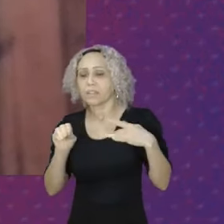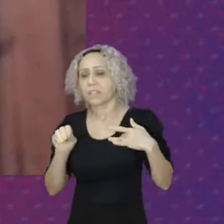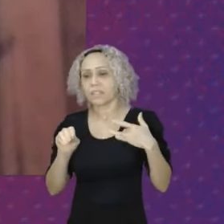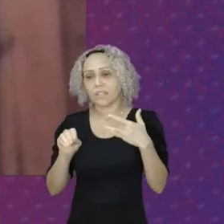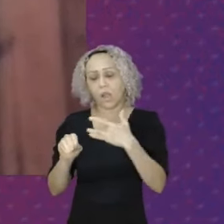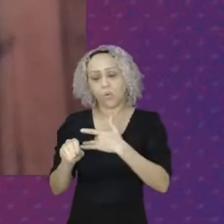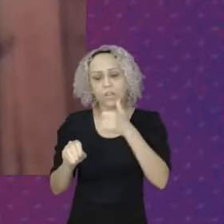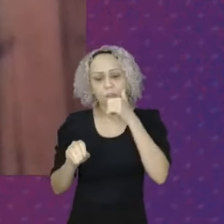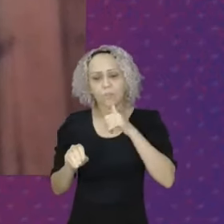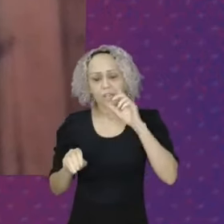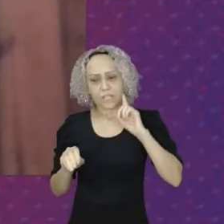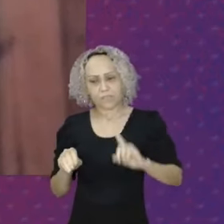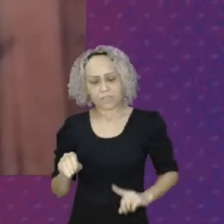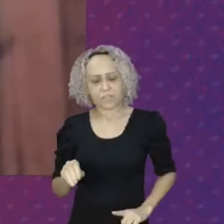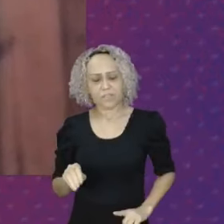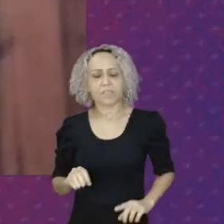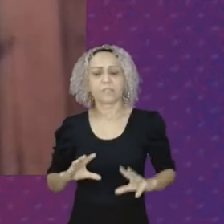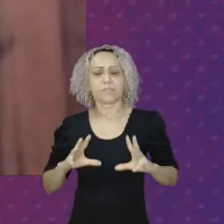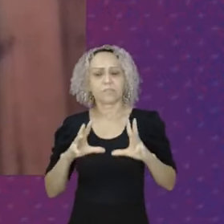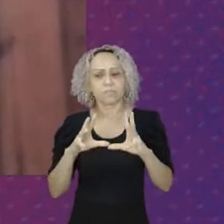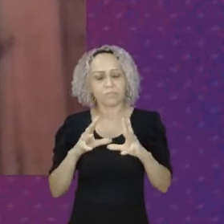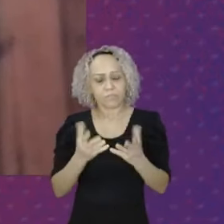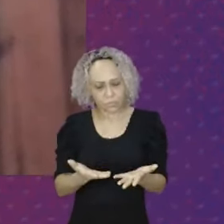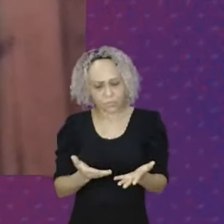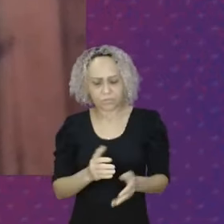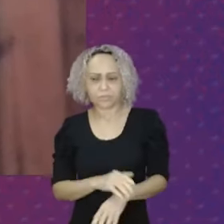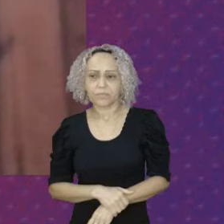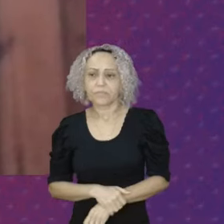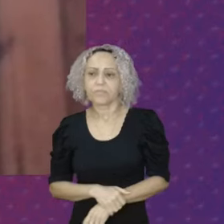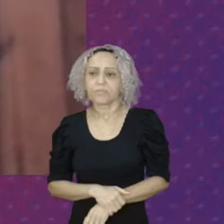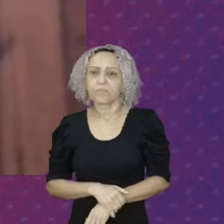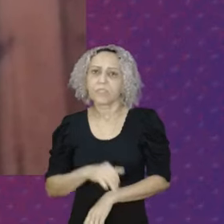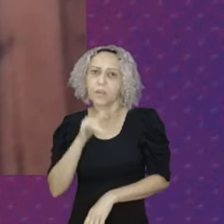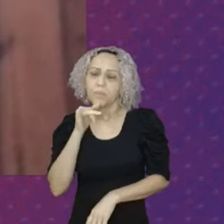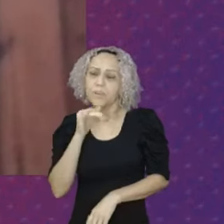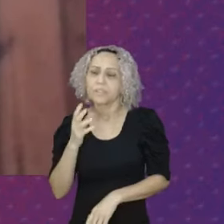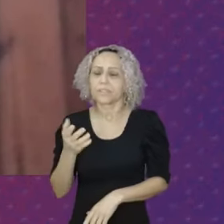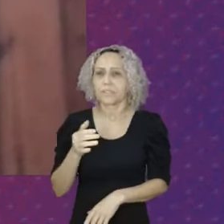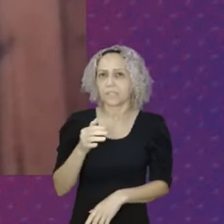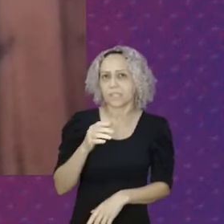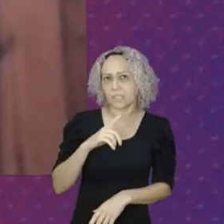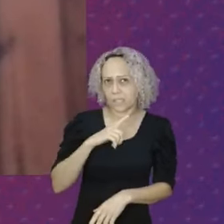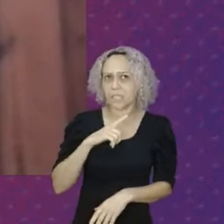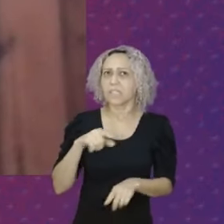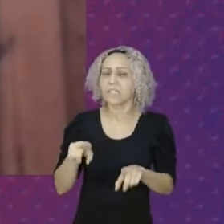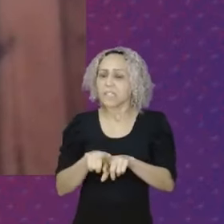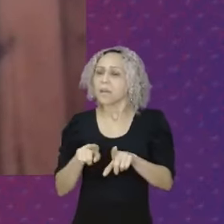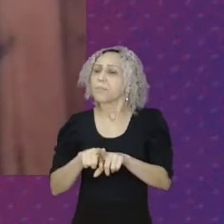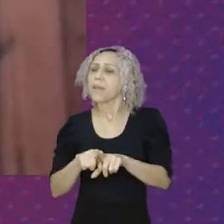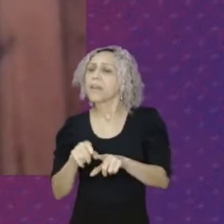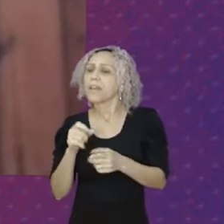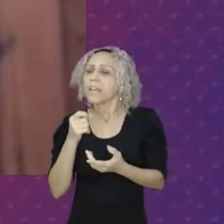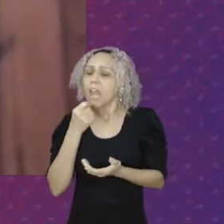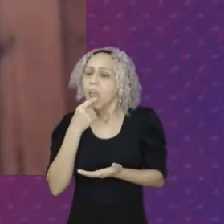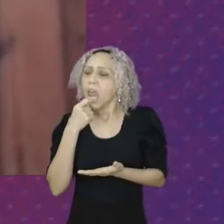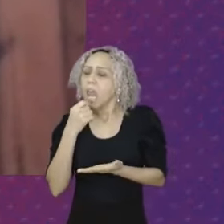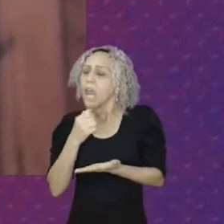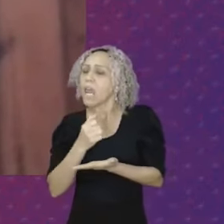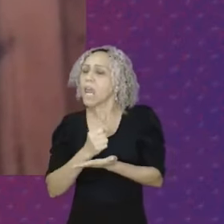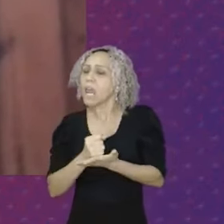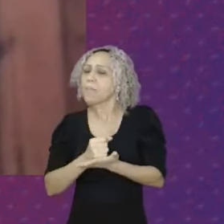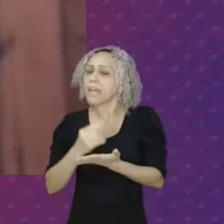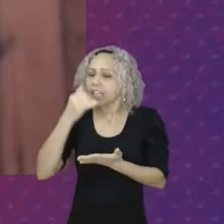parentais sexuais e reprodutivos que incluem orientações sobre menstruação fertilidade pré-concepcional contracepção e menopausa também não são